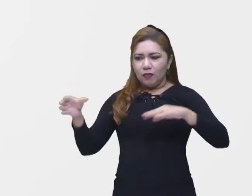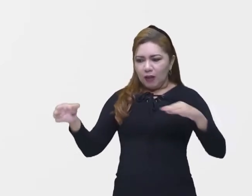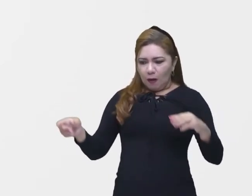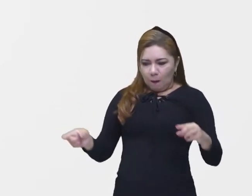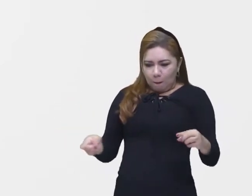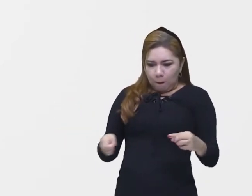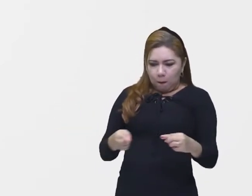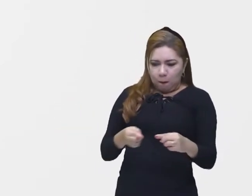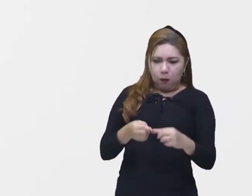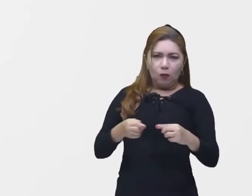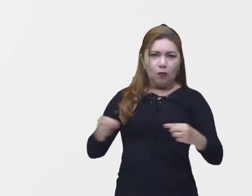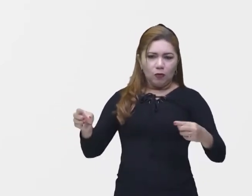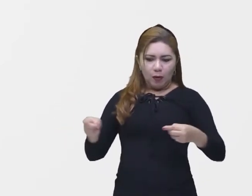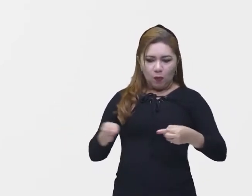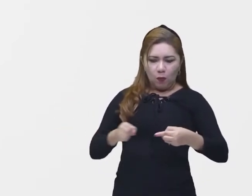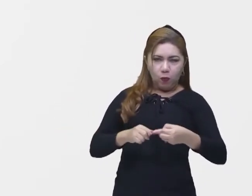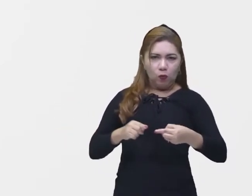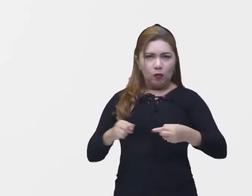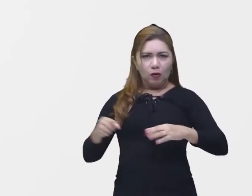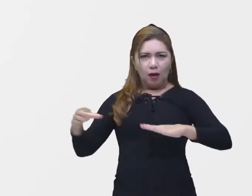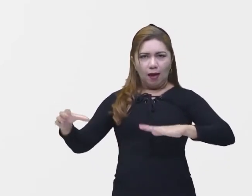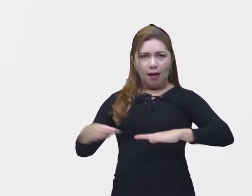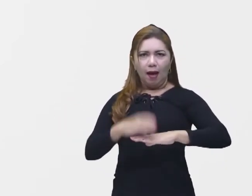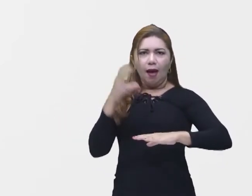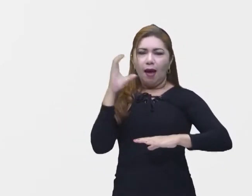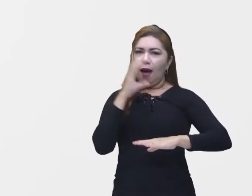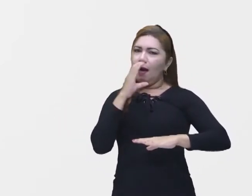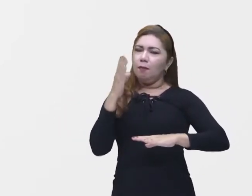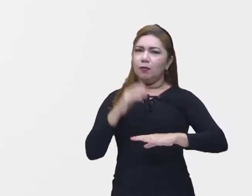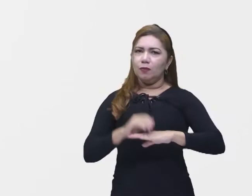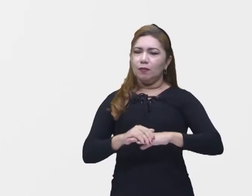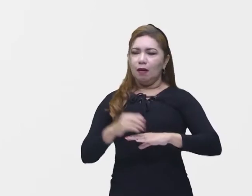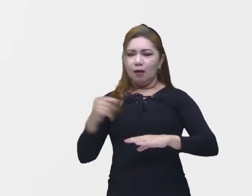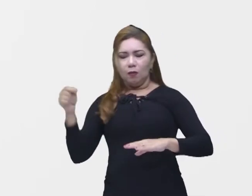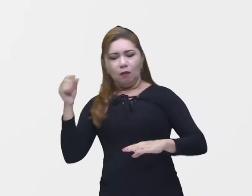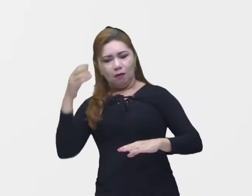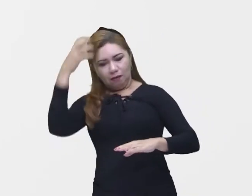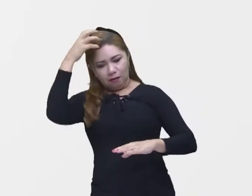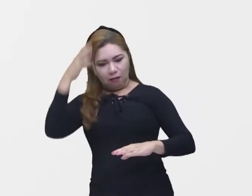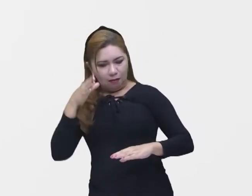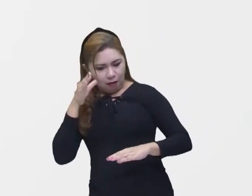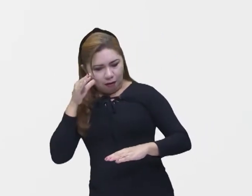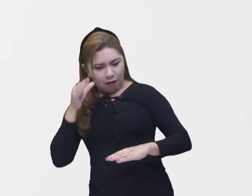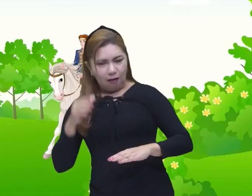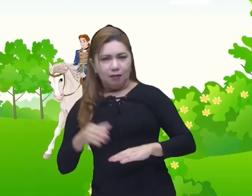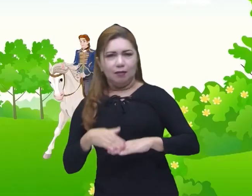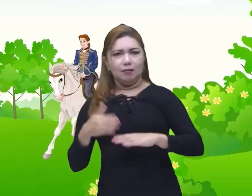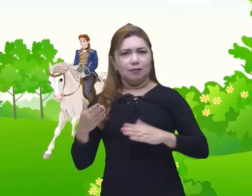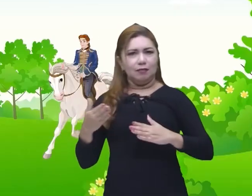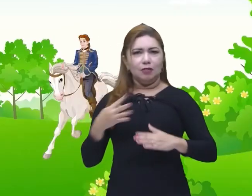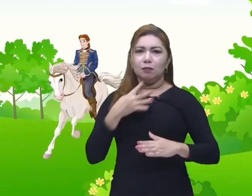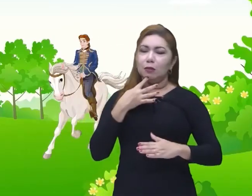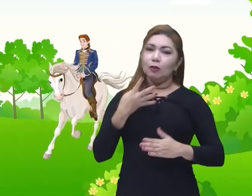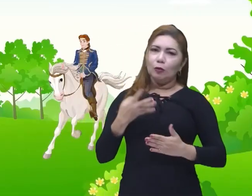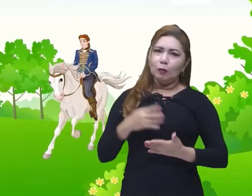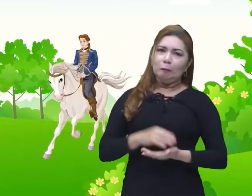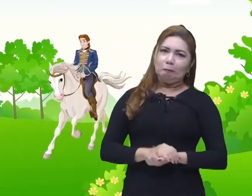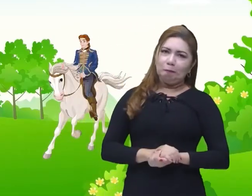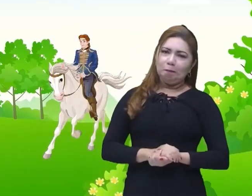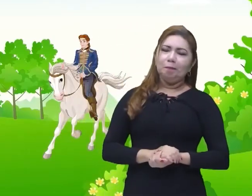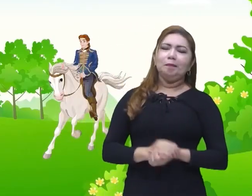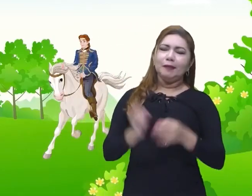um imã. Sabia disso? Você sabia disso? Agora olha aqui para mim. Entenderam